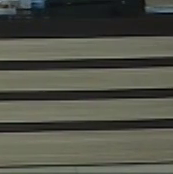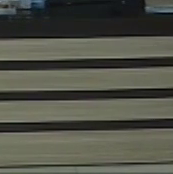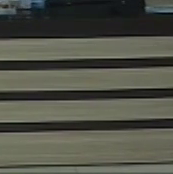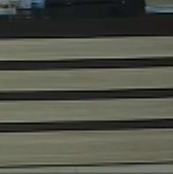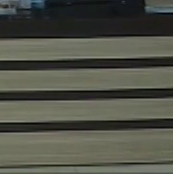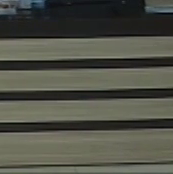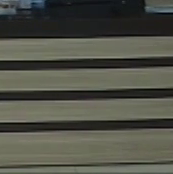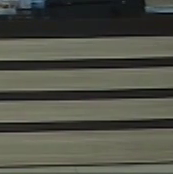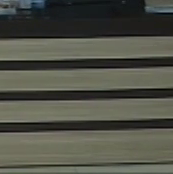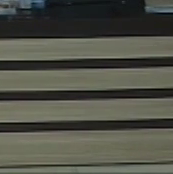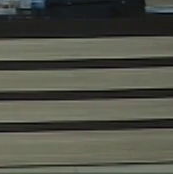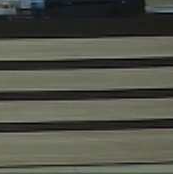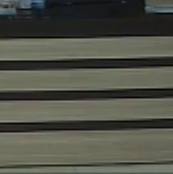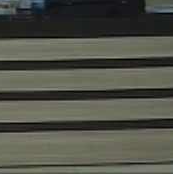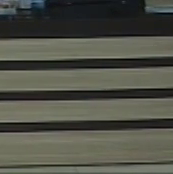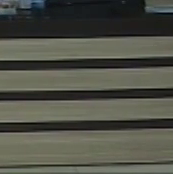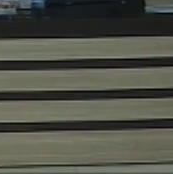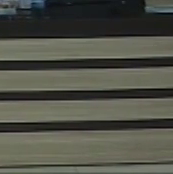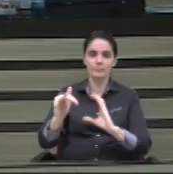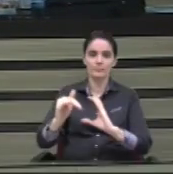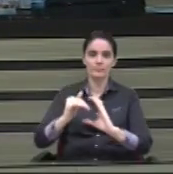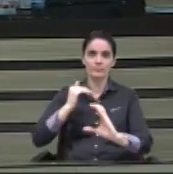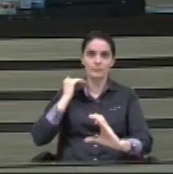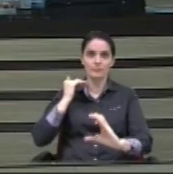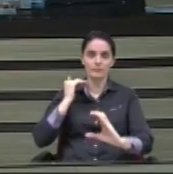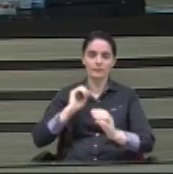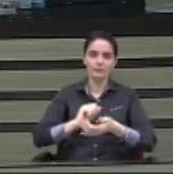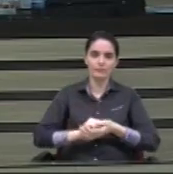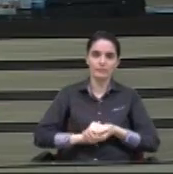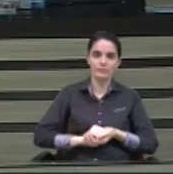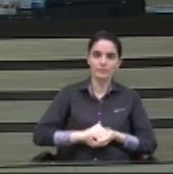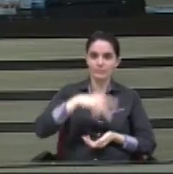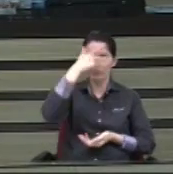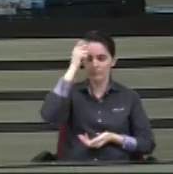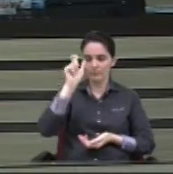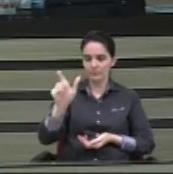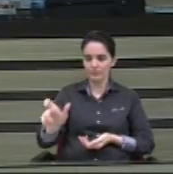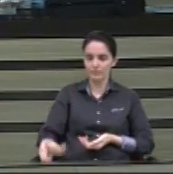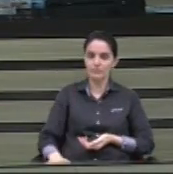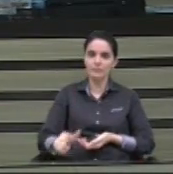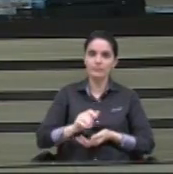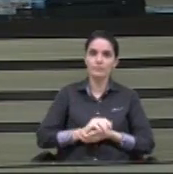com as matérias recebidas do senhor prefeito.